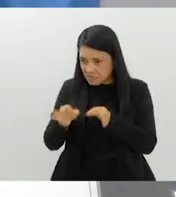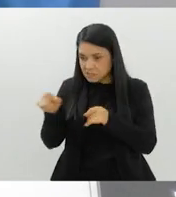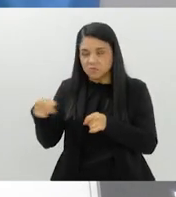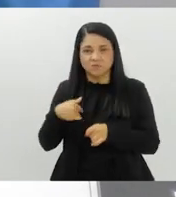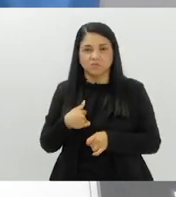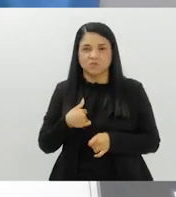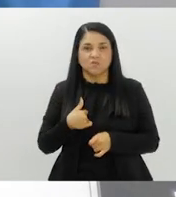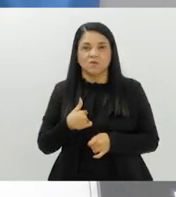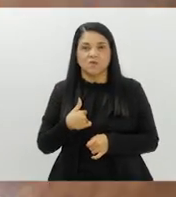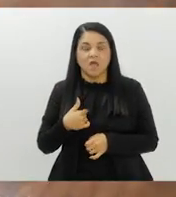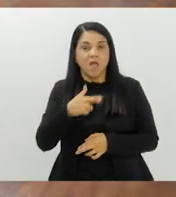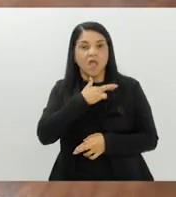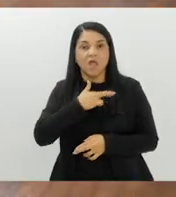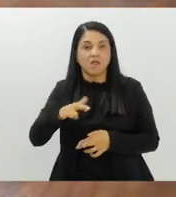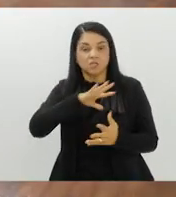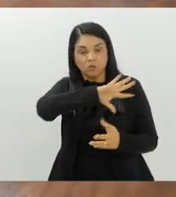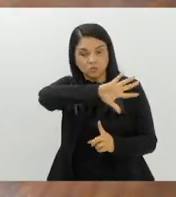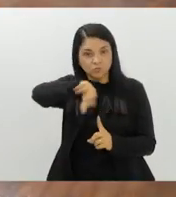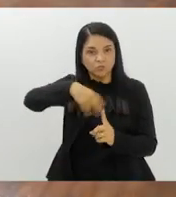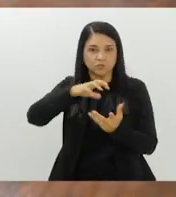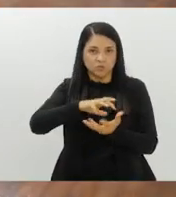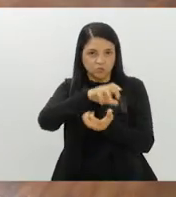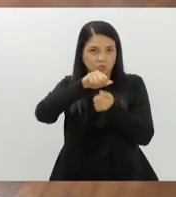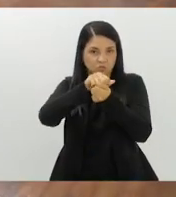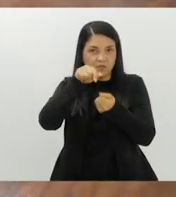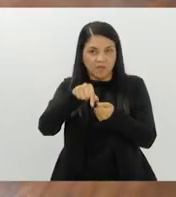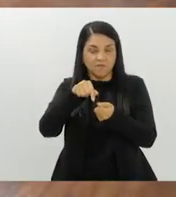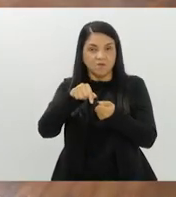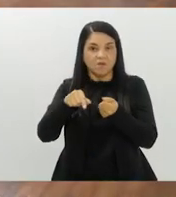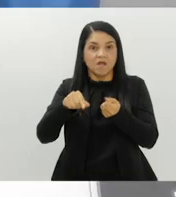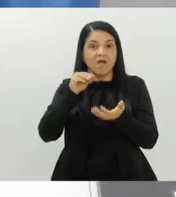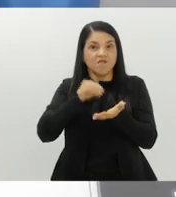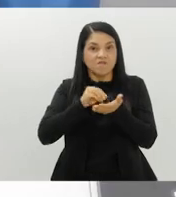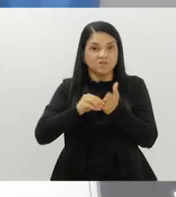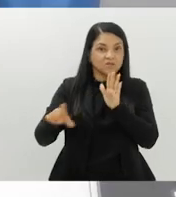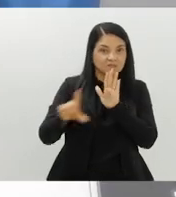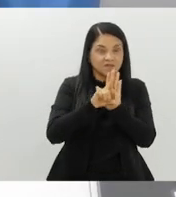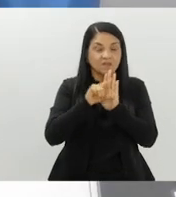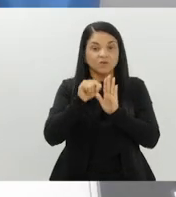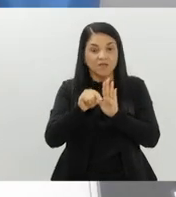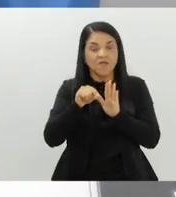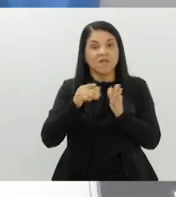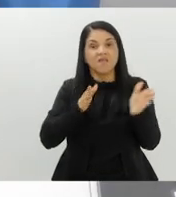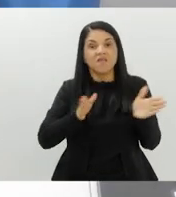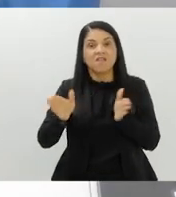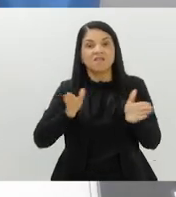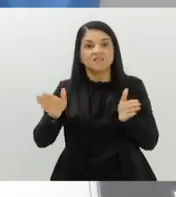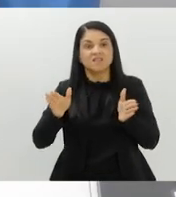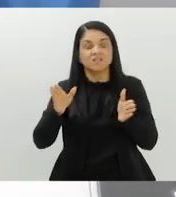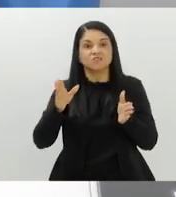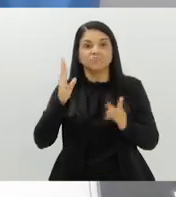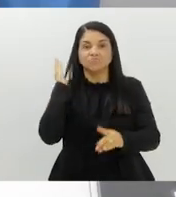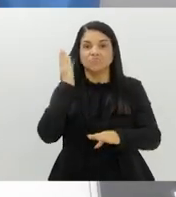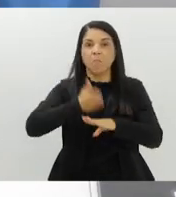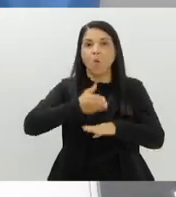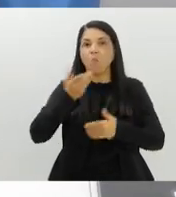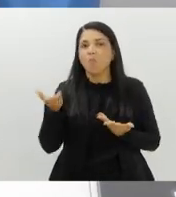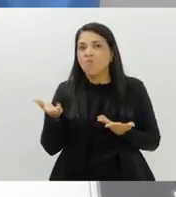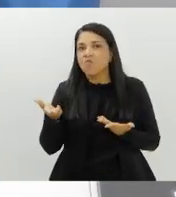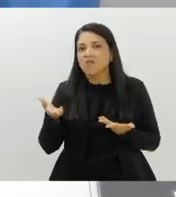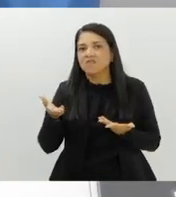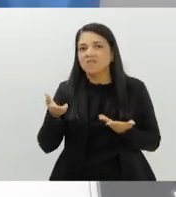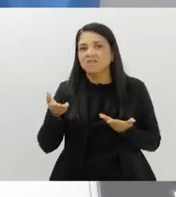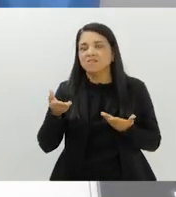fazer a religião sustentável. O que é ilegal é vedar o acesso a um bem público de uso comum, alegando